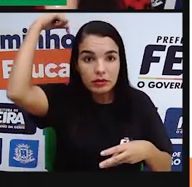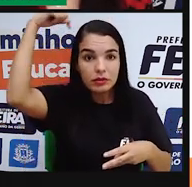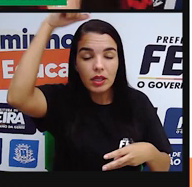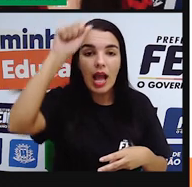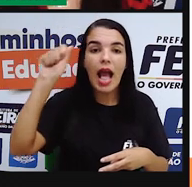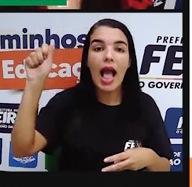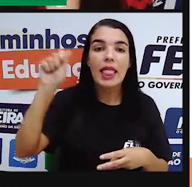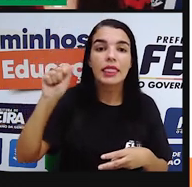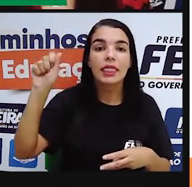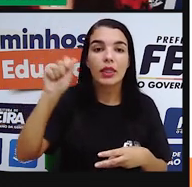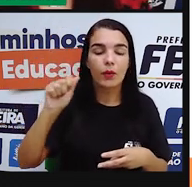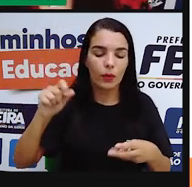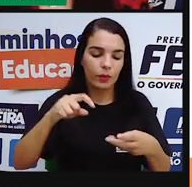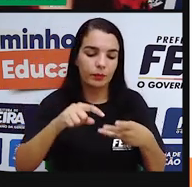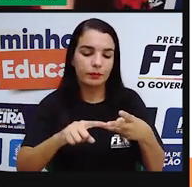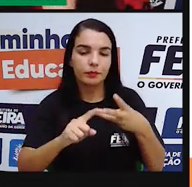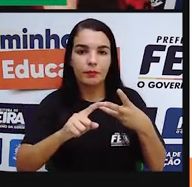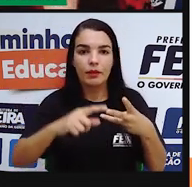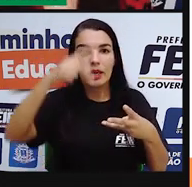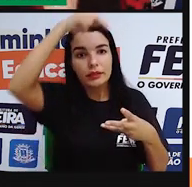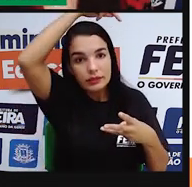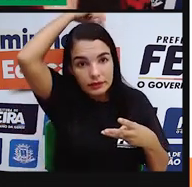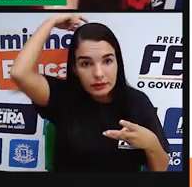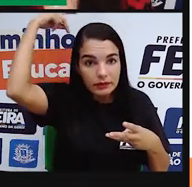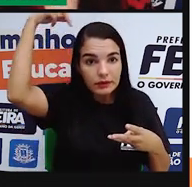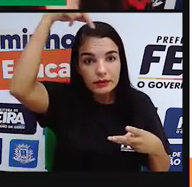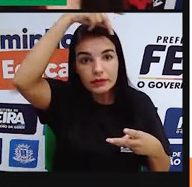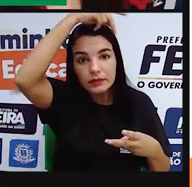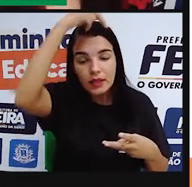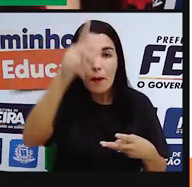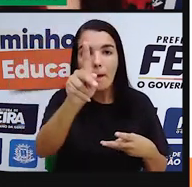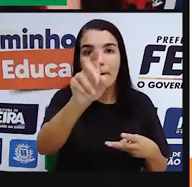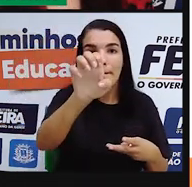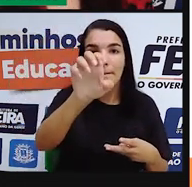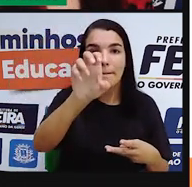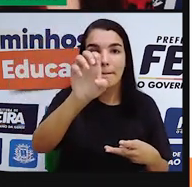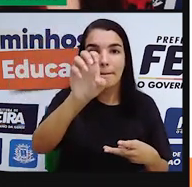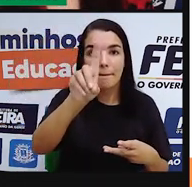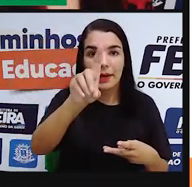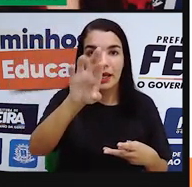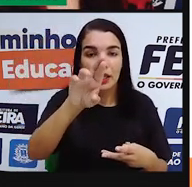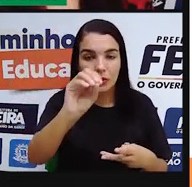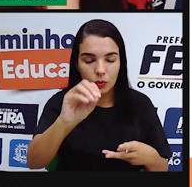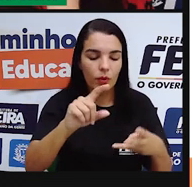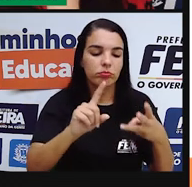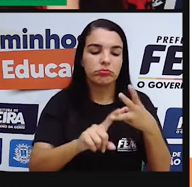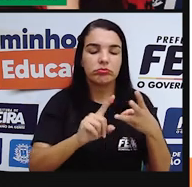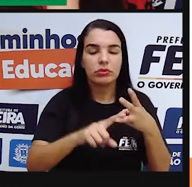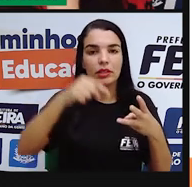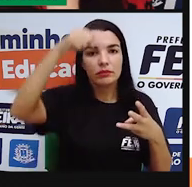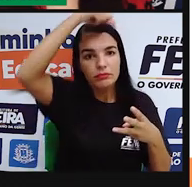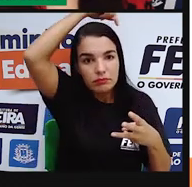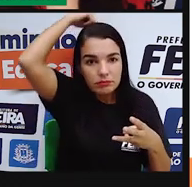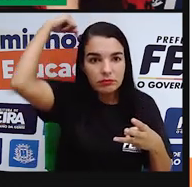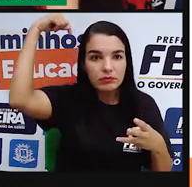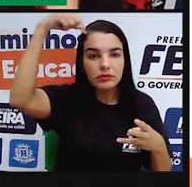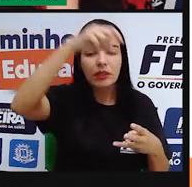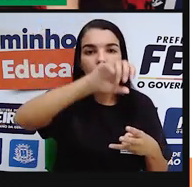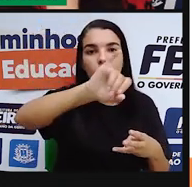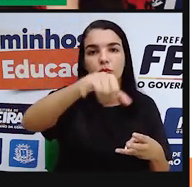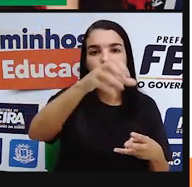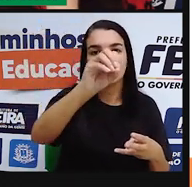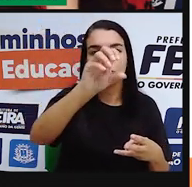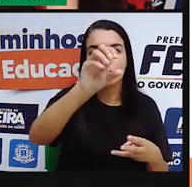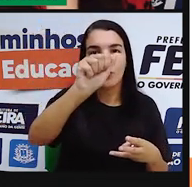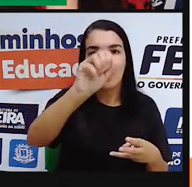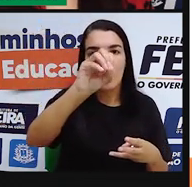o Santo Casamenteiro, né, São Pedro e São João. Santo Antônio, comemorado dia